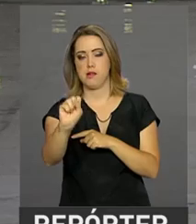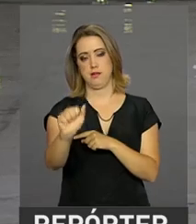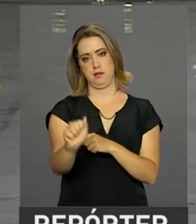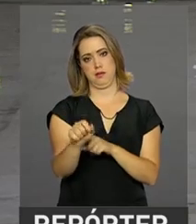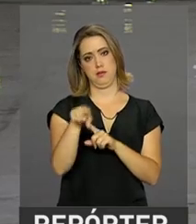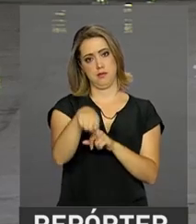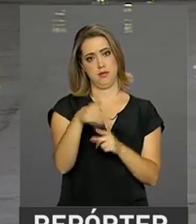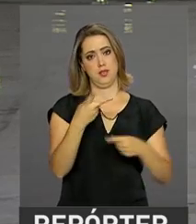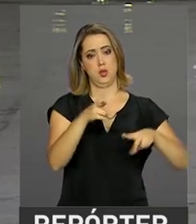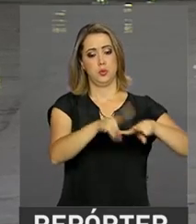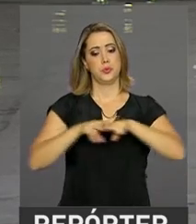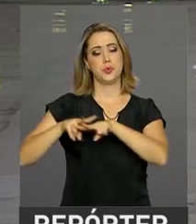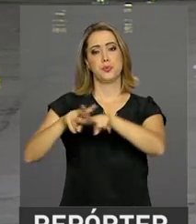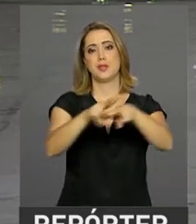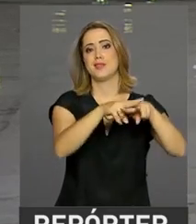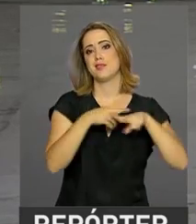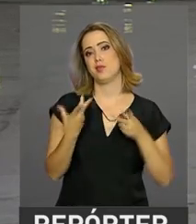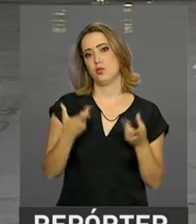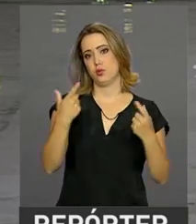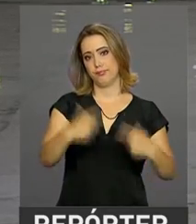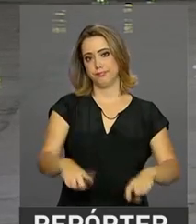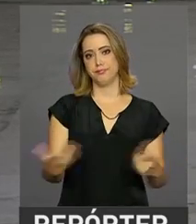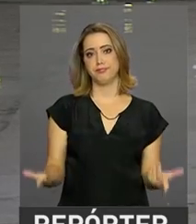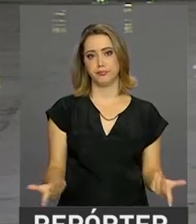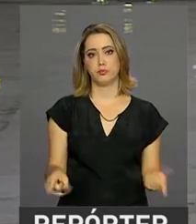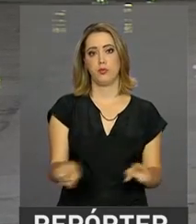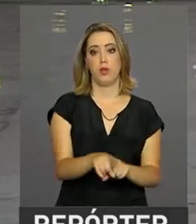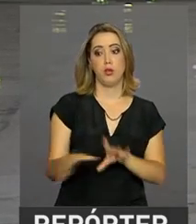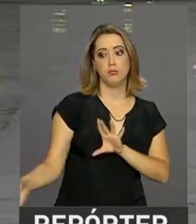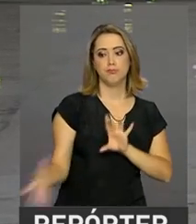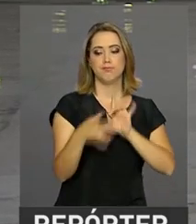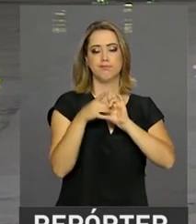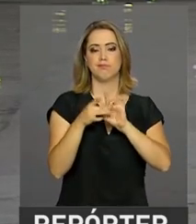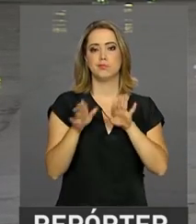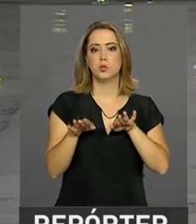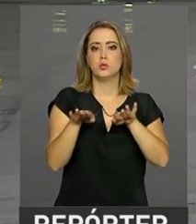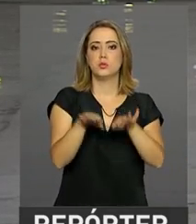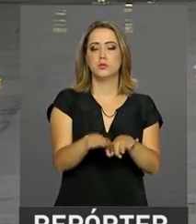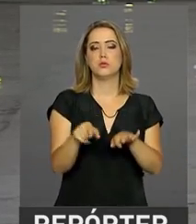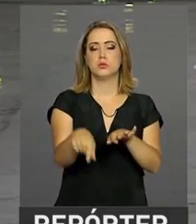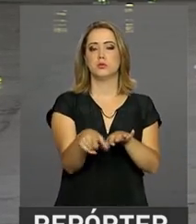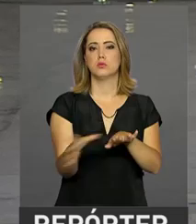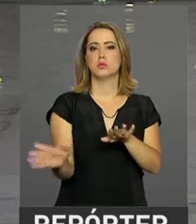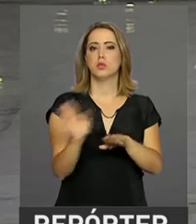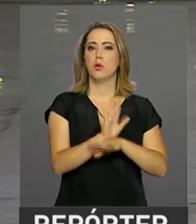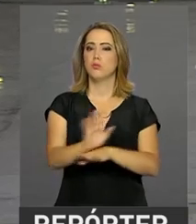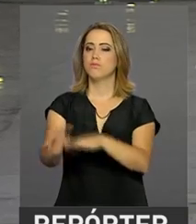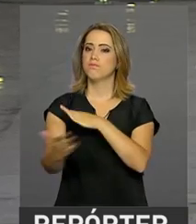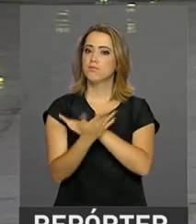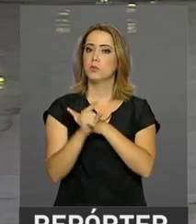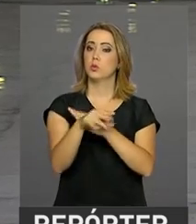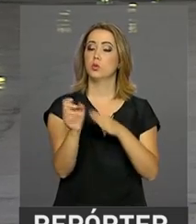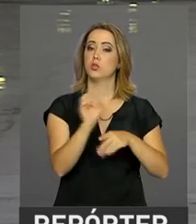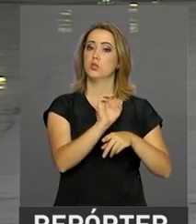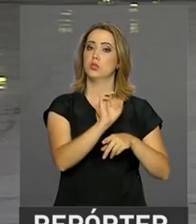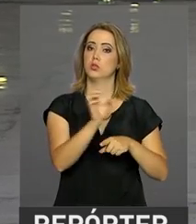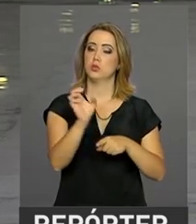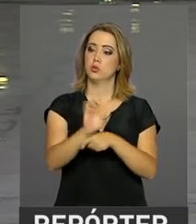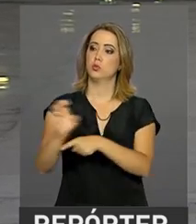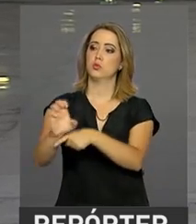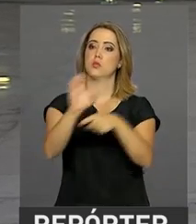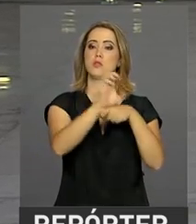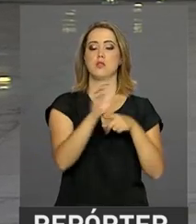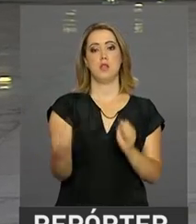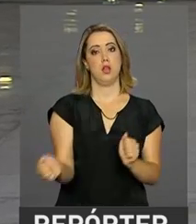brasileiras a proposta também determina a integração cooperação e colaboração da União com os estados e os municípios A